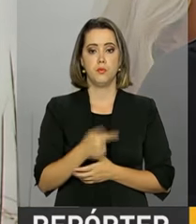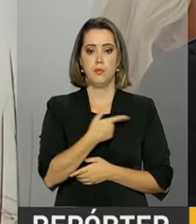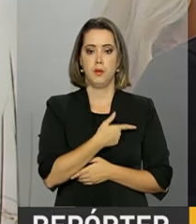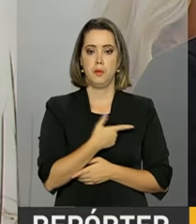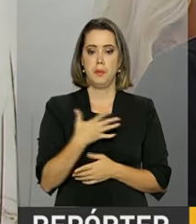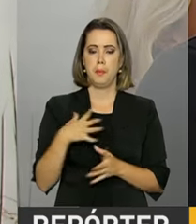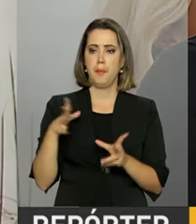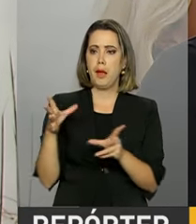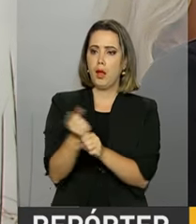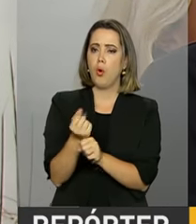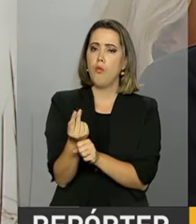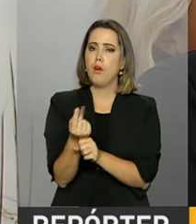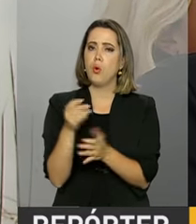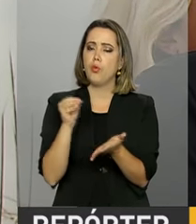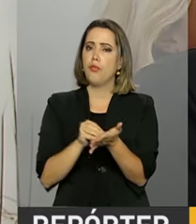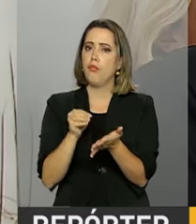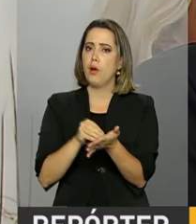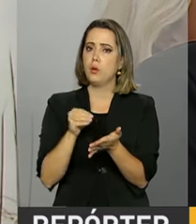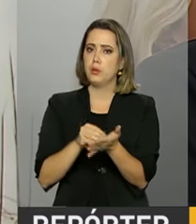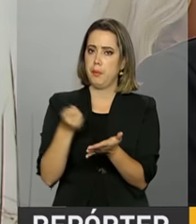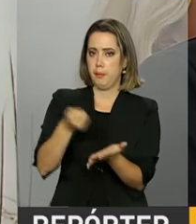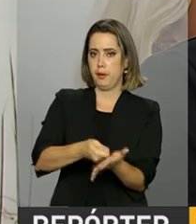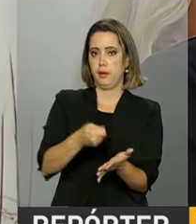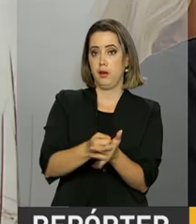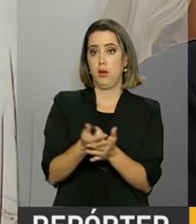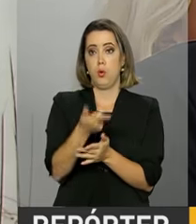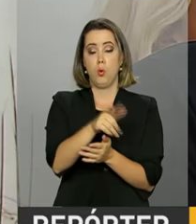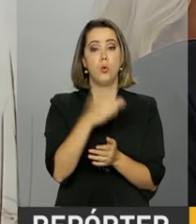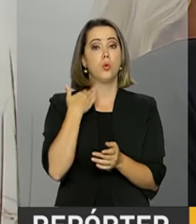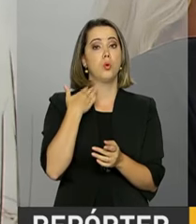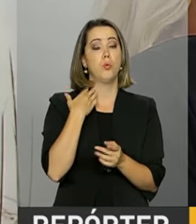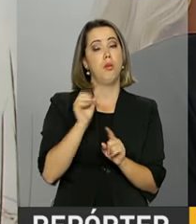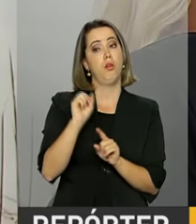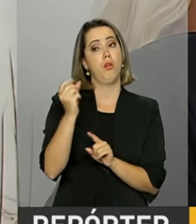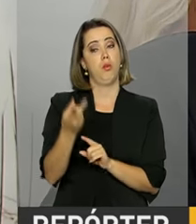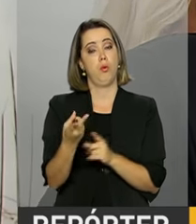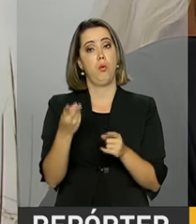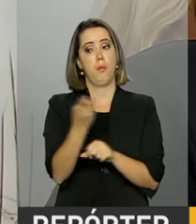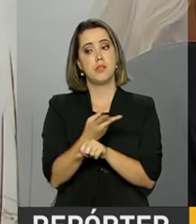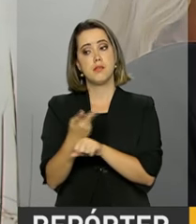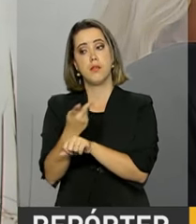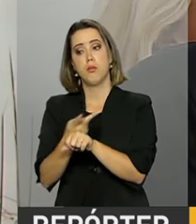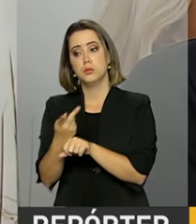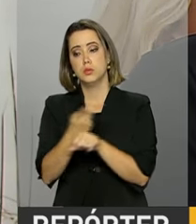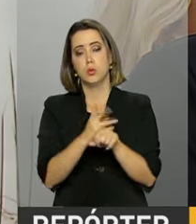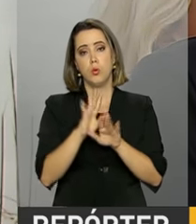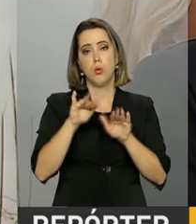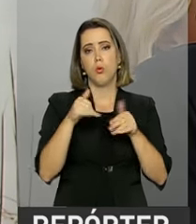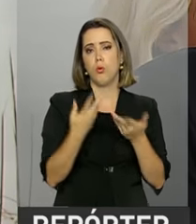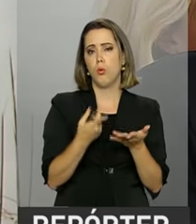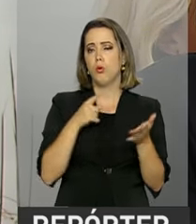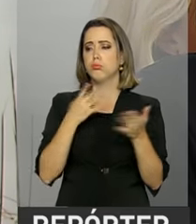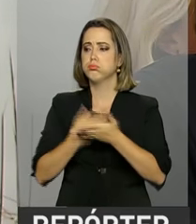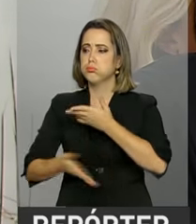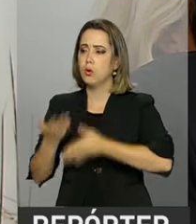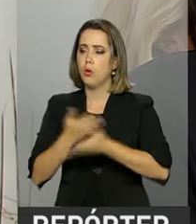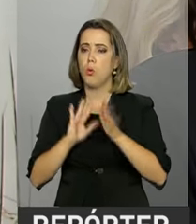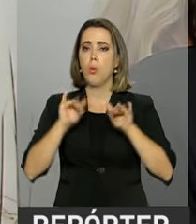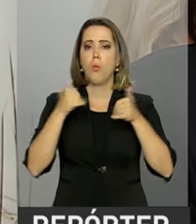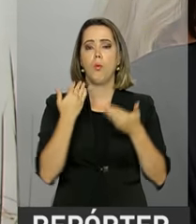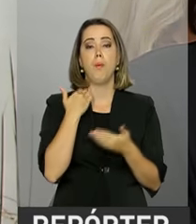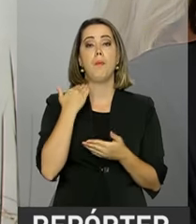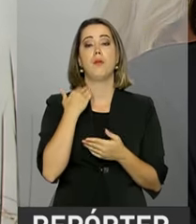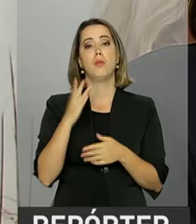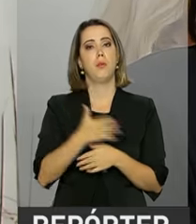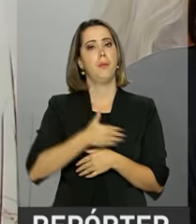de origem procura um outro banco ou uma financeira é a financeira vai fazer a pesquisa de mercado para eles para ver qual bank banco que